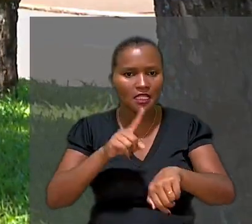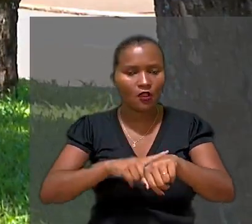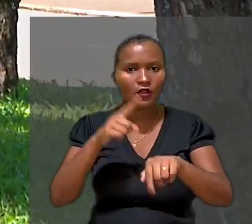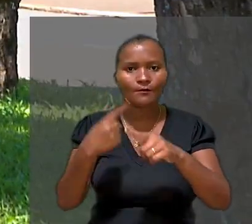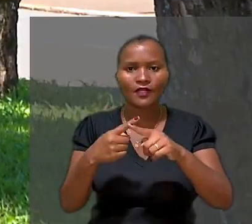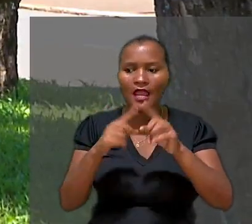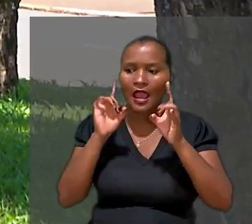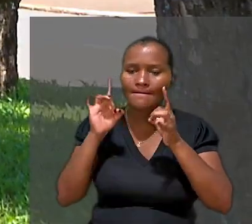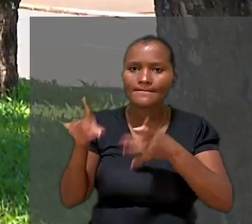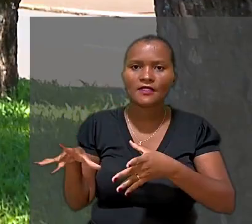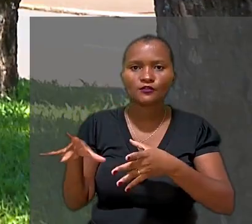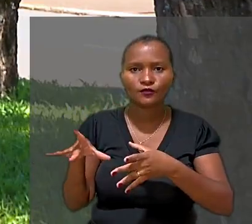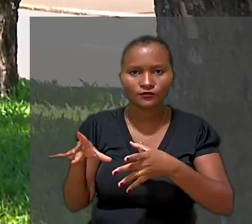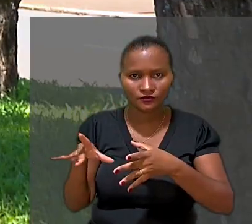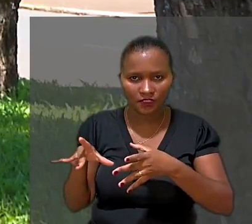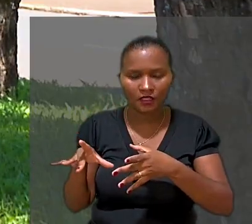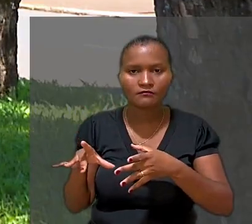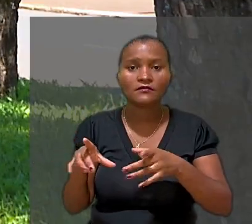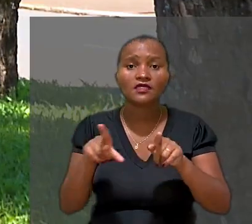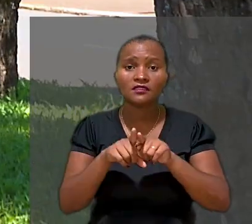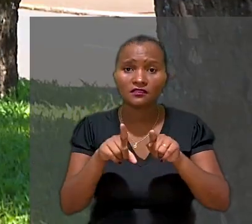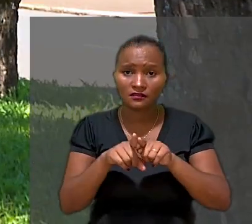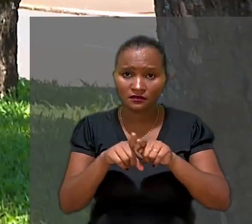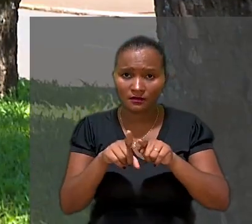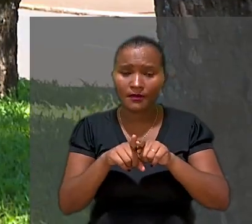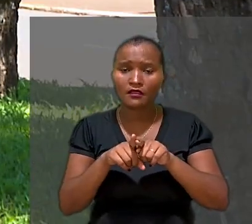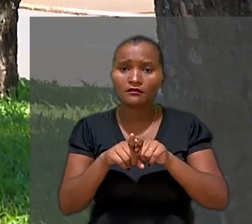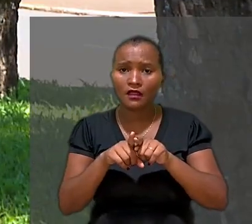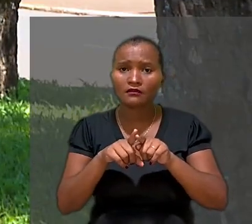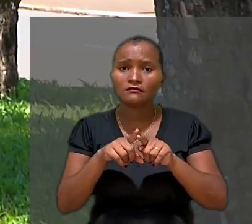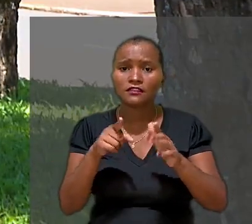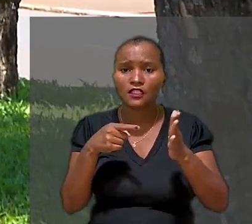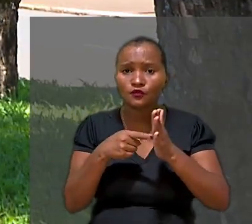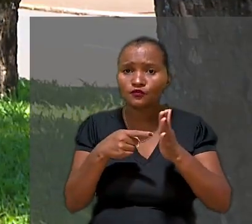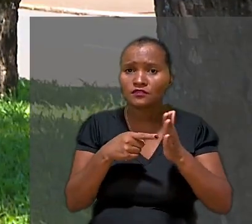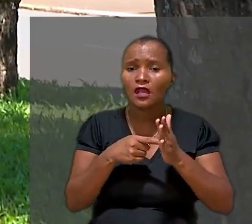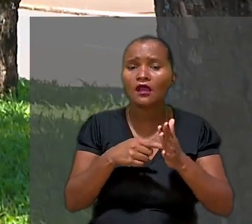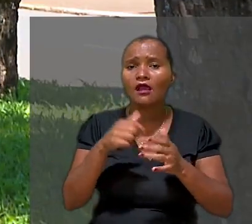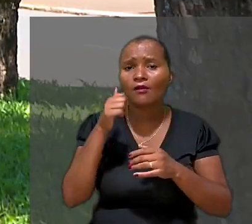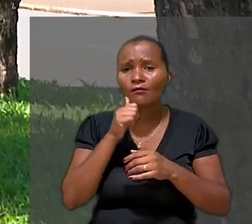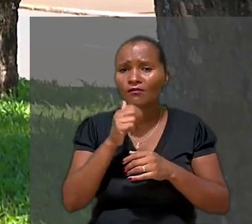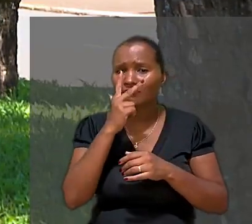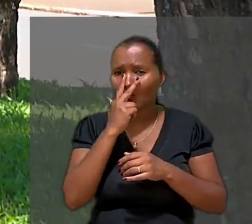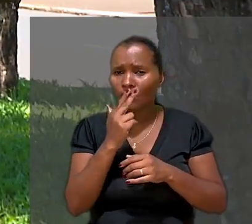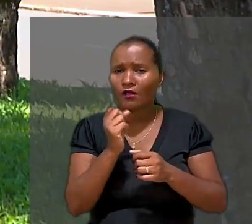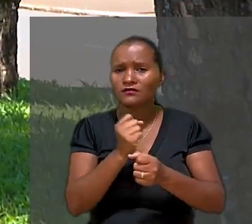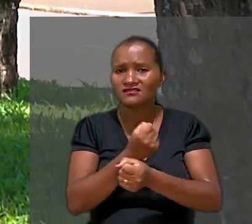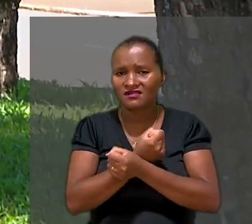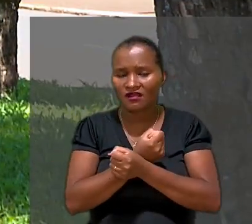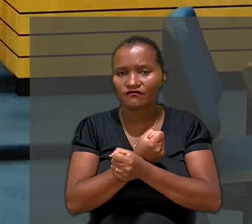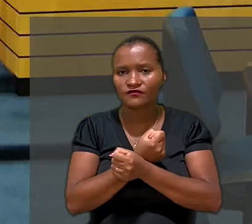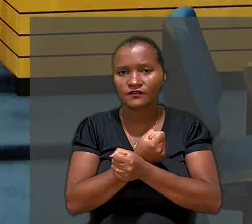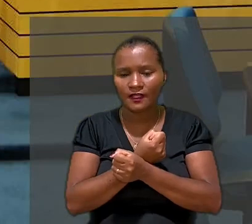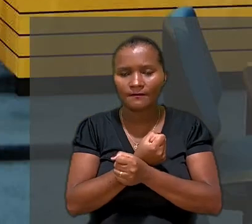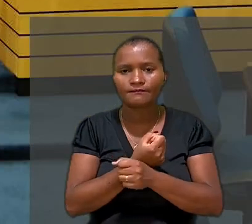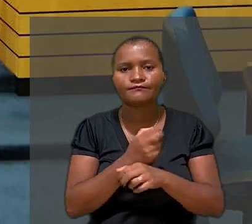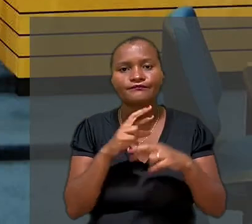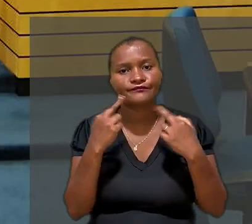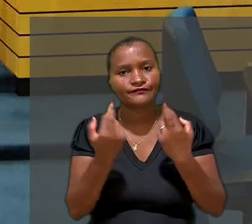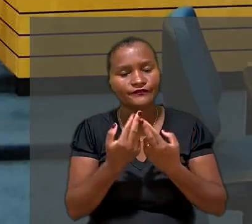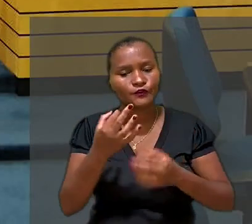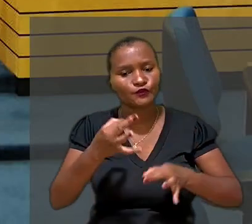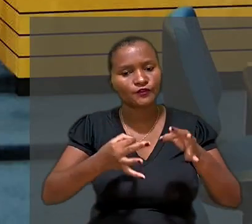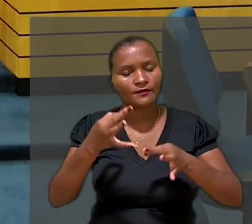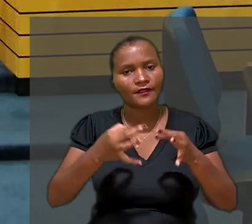incapaz e omissão de socorro. Também foi indiciada por submeter uma pessoa a condição semelhante à de escravo. Durante a